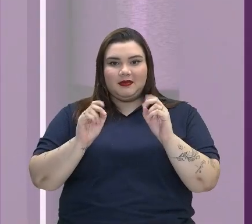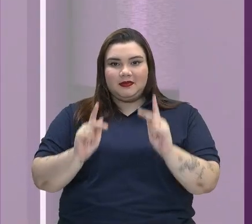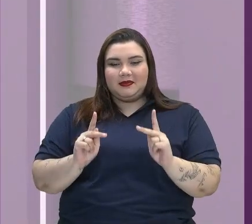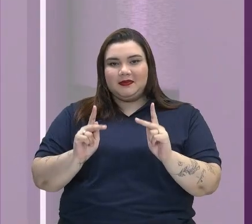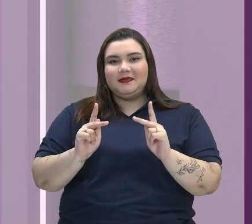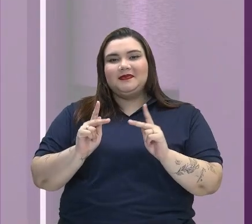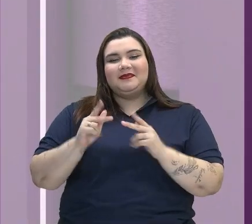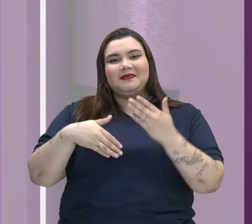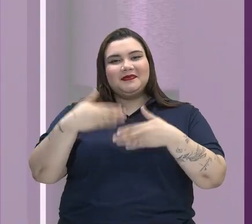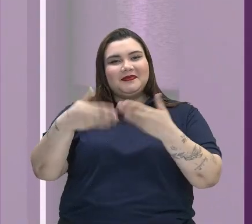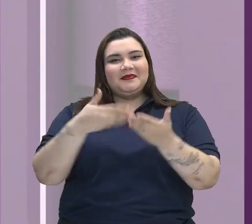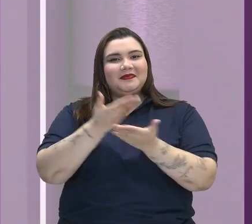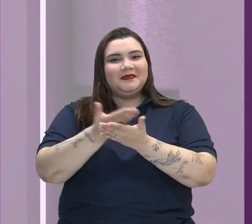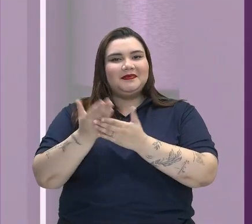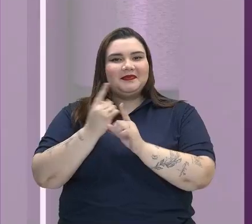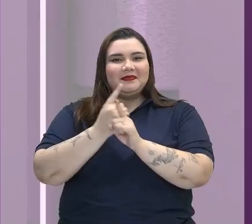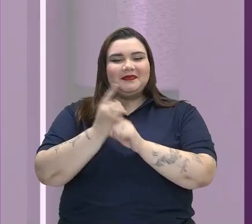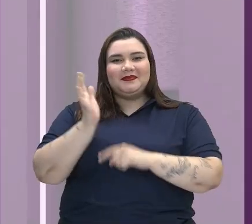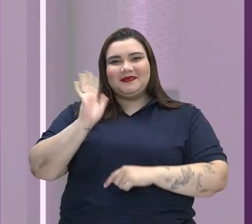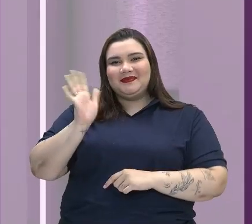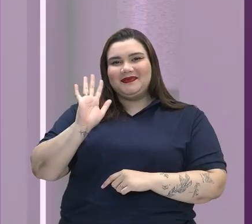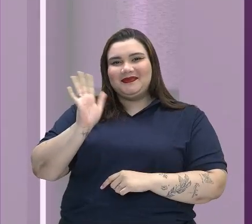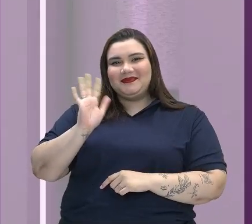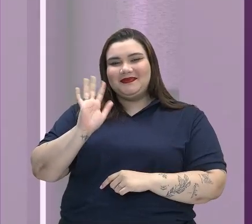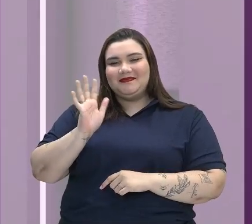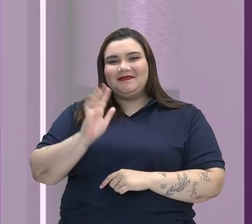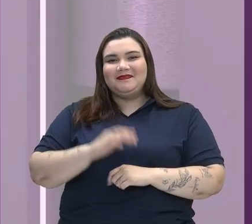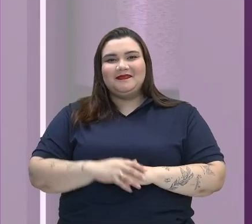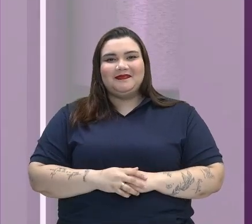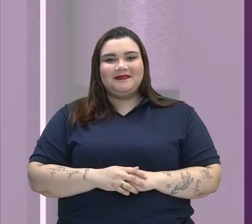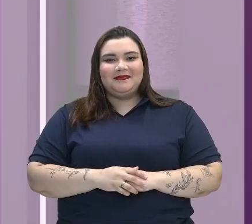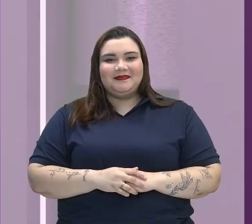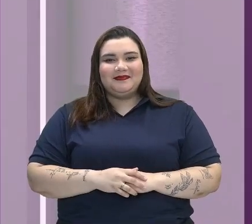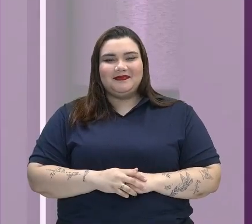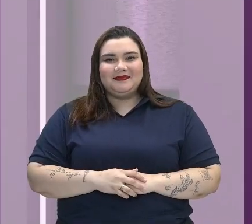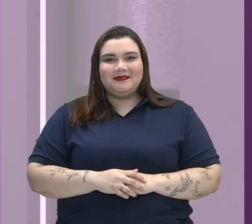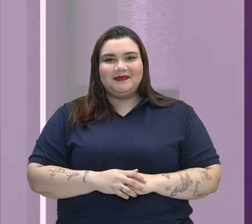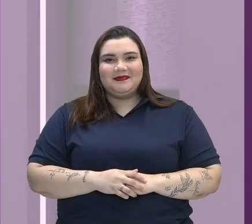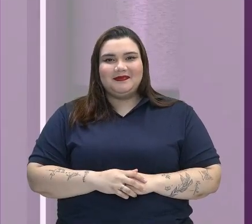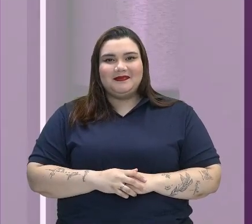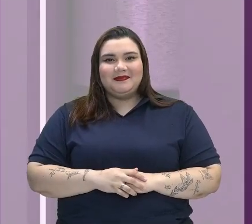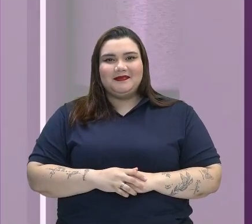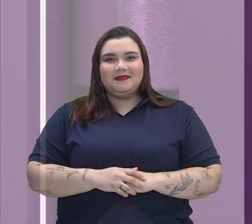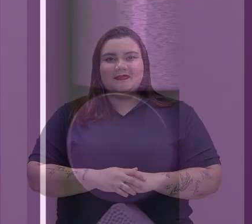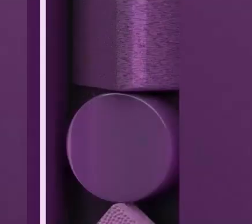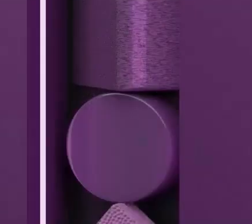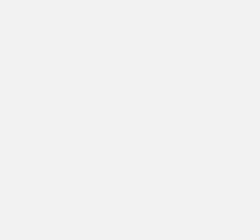ver nas próximas aulas também, tá? Deixo aqui, então, meu carinho para vocês. Até a próxima.